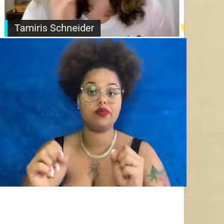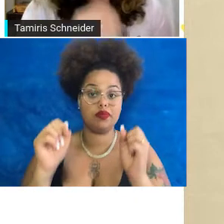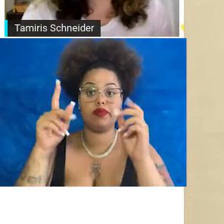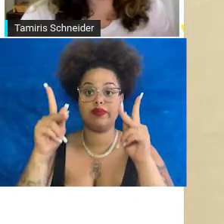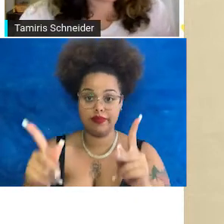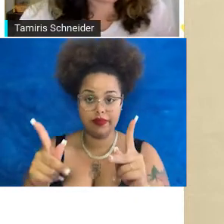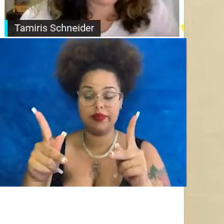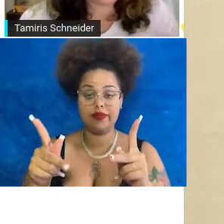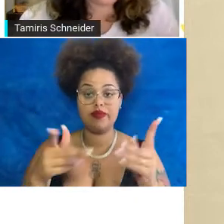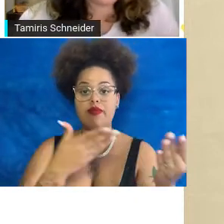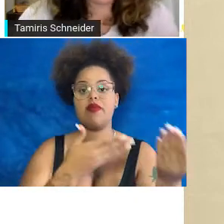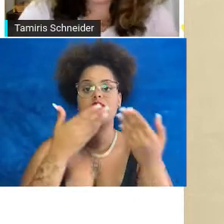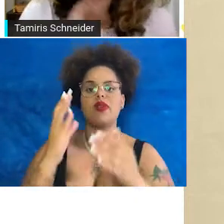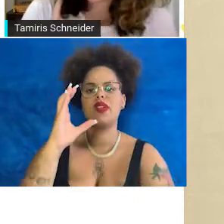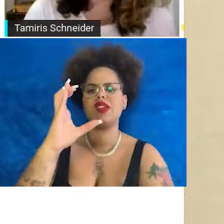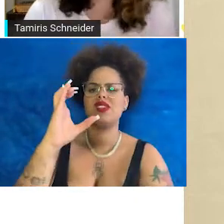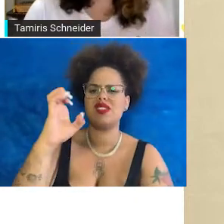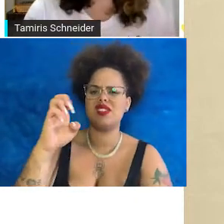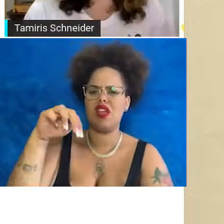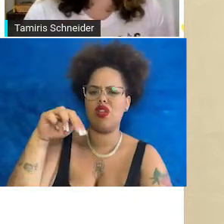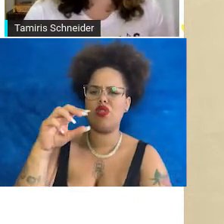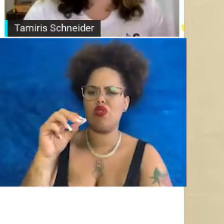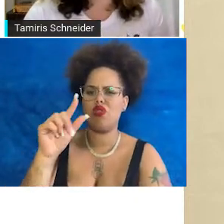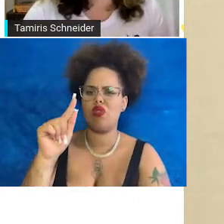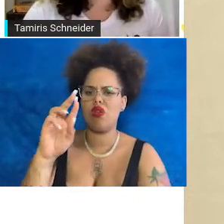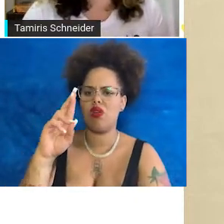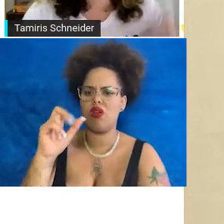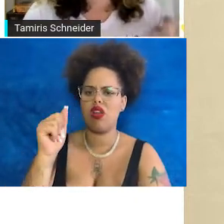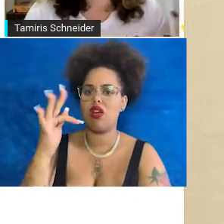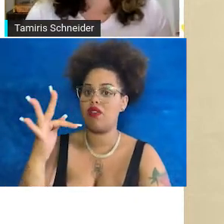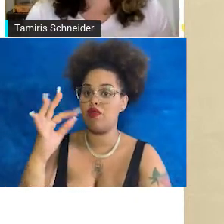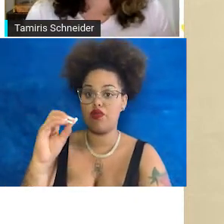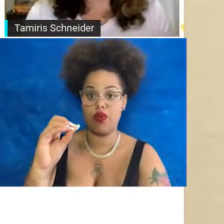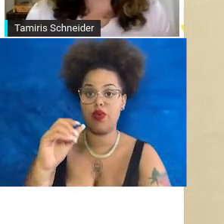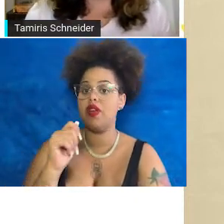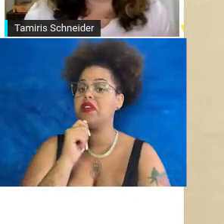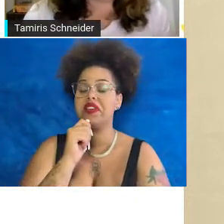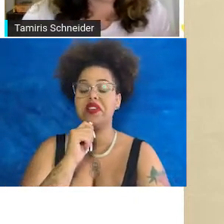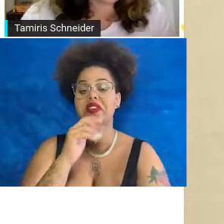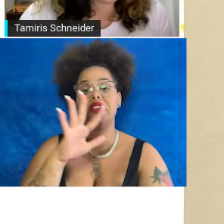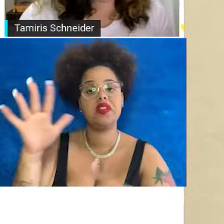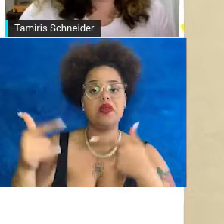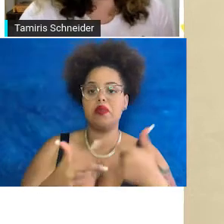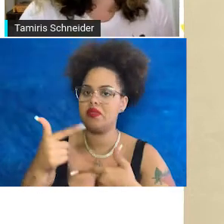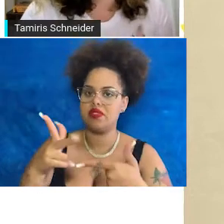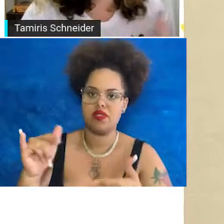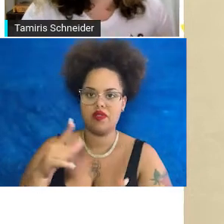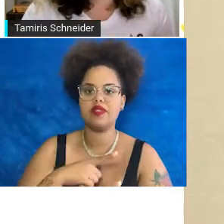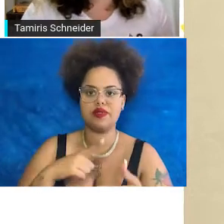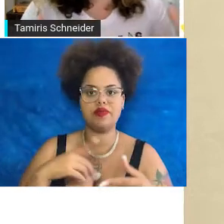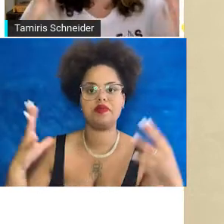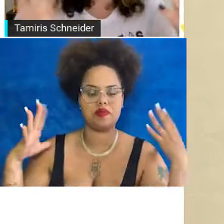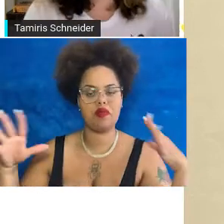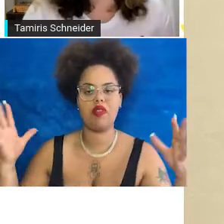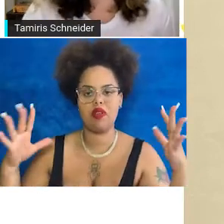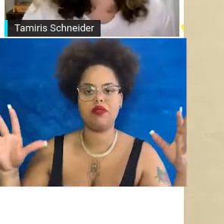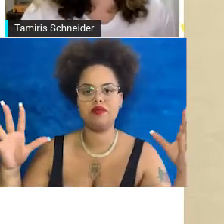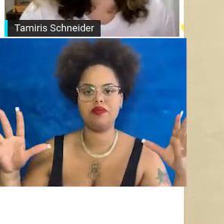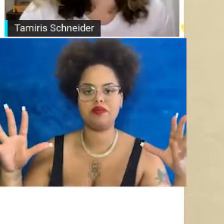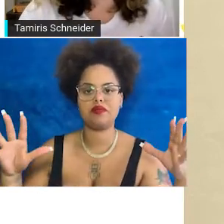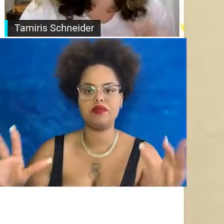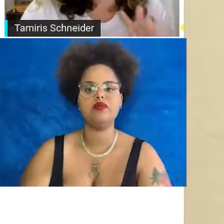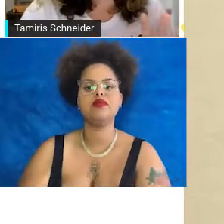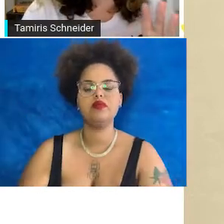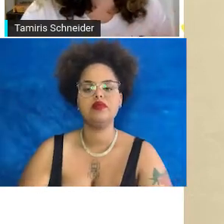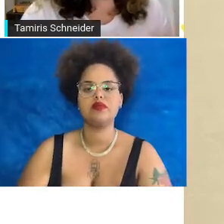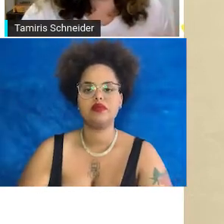Aí vem o cenógrafo. Como eu falei, nem toda produção vai ter um cenógrafo, e todos os que estão listados